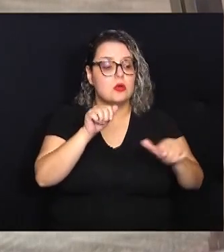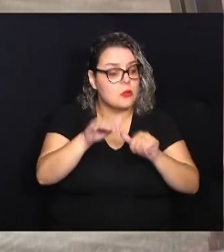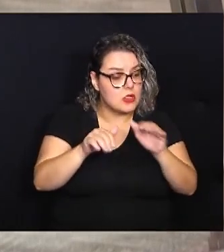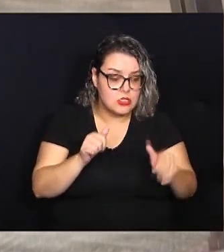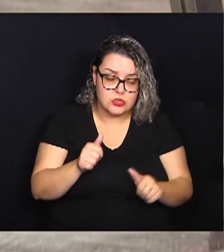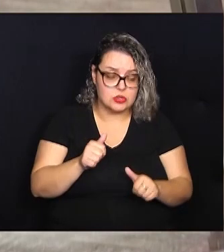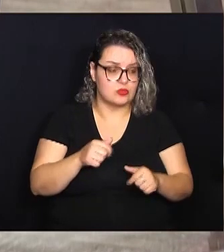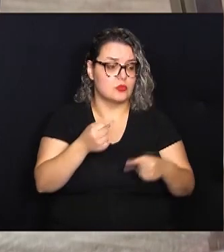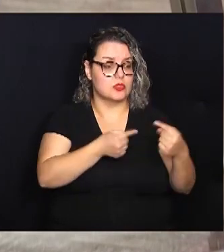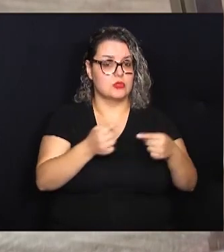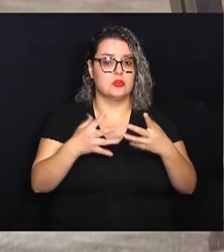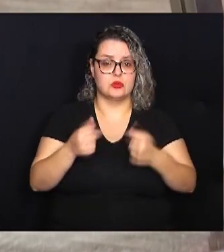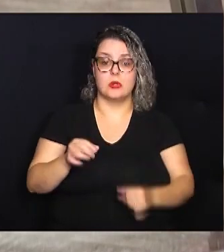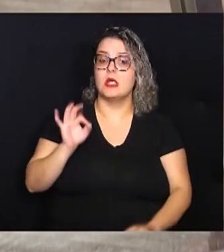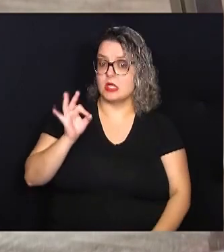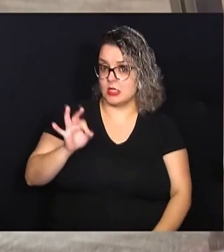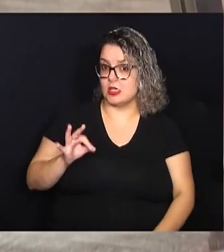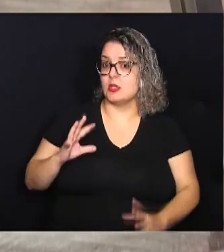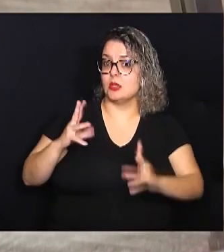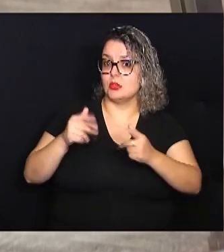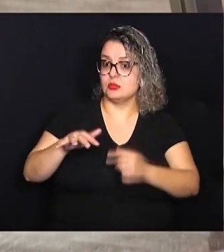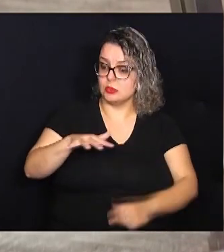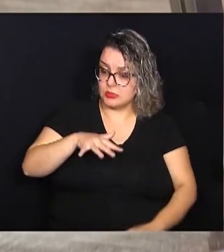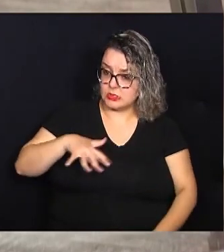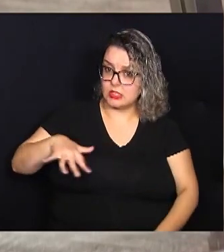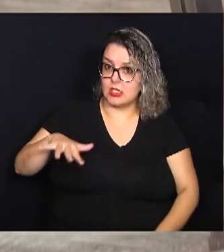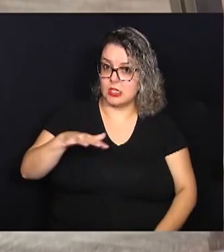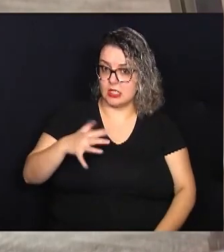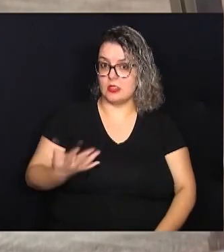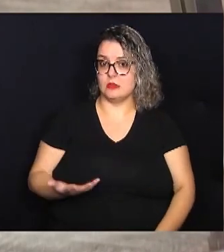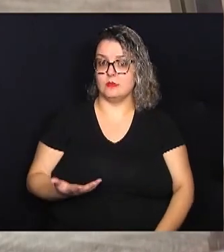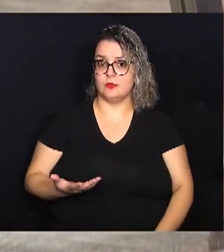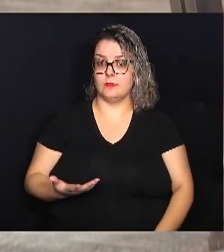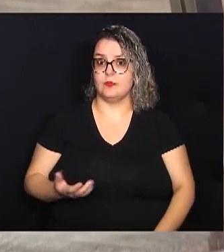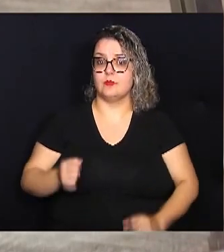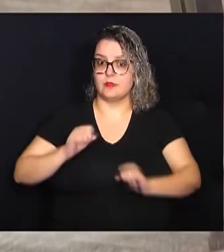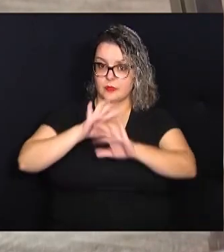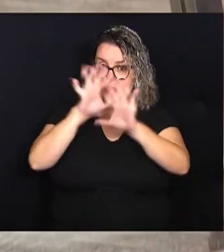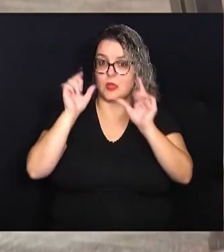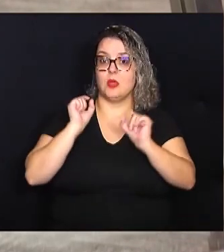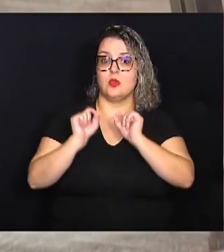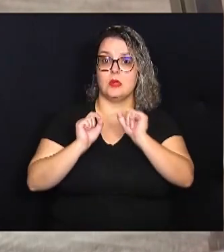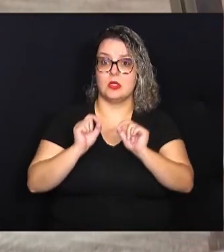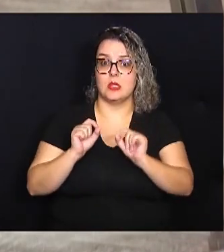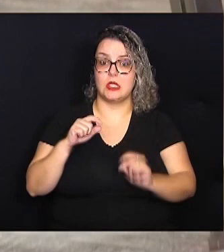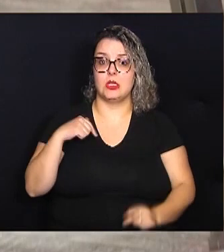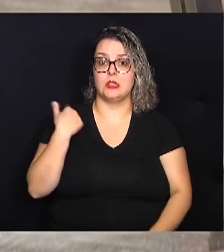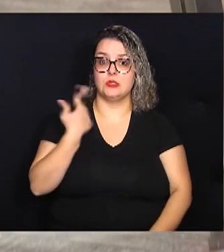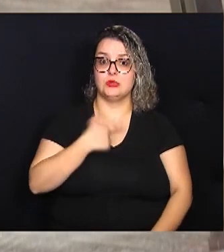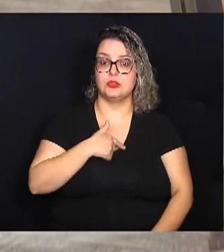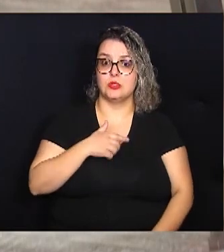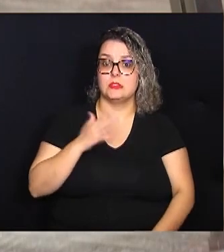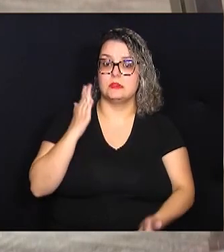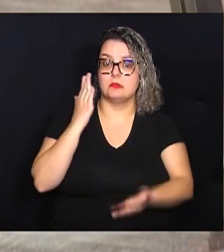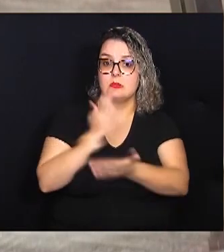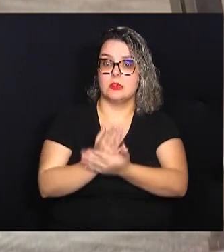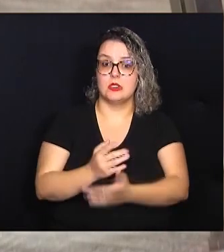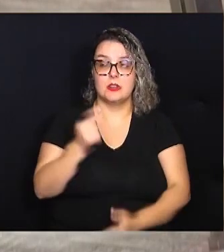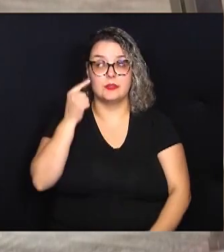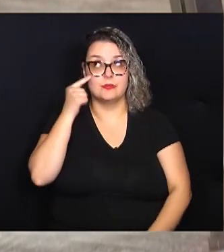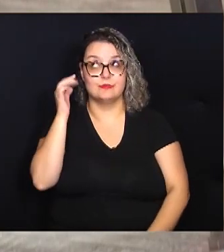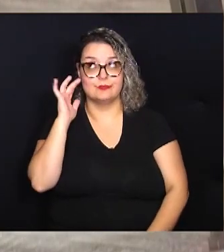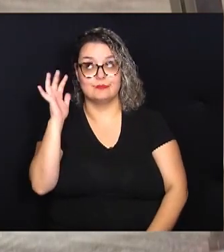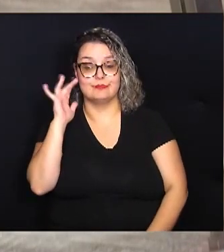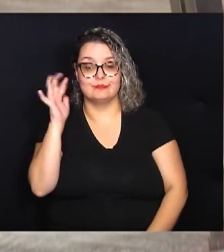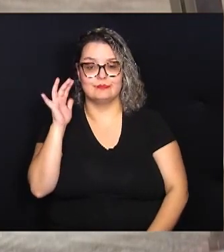discutir tudo isso? Exatamente, todo esse universo, eu quero deixar bem claro é o seguinte, a gente tem que parar de viver na superficialidade